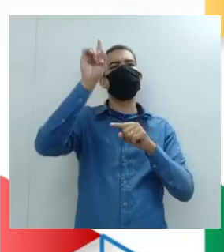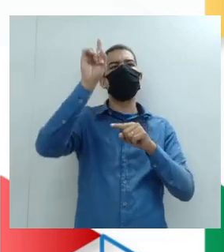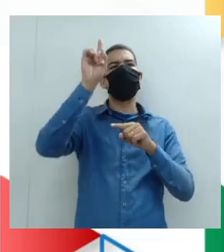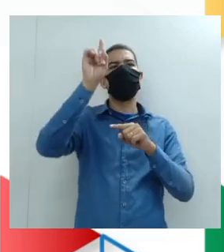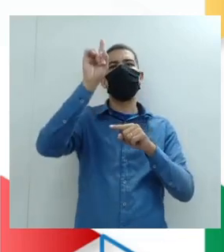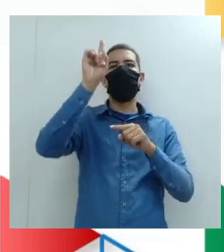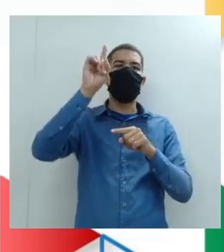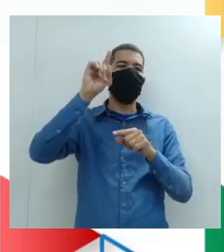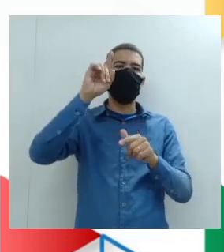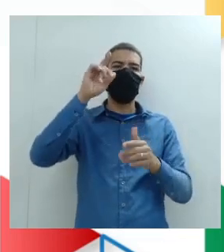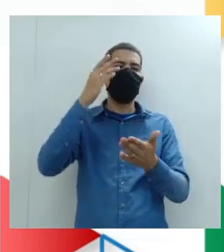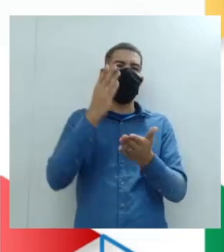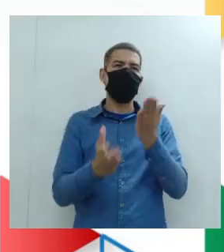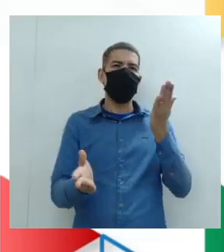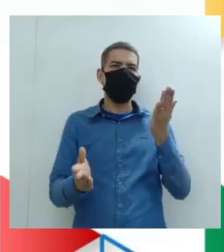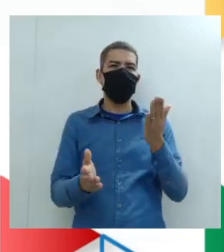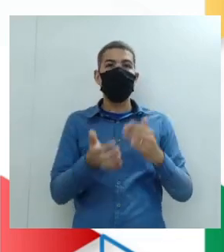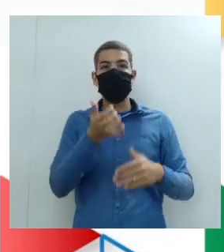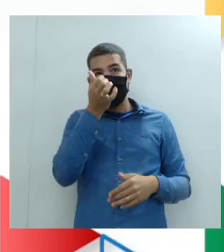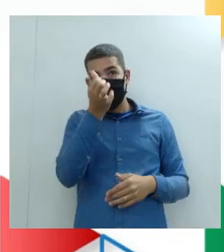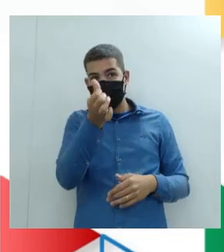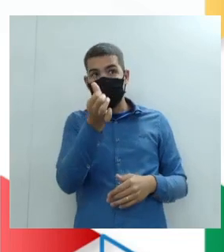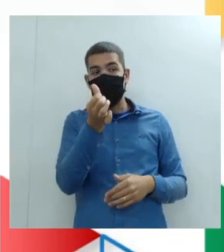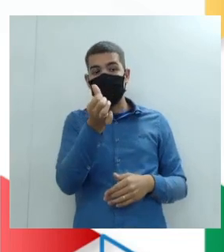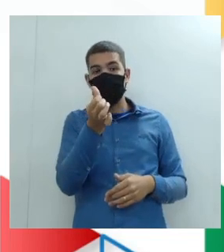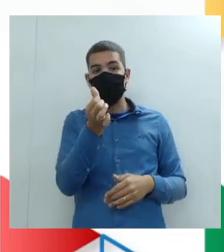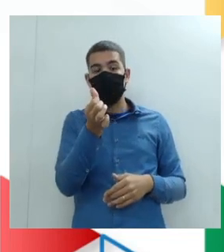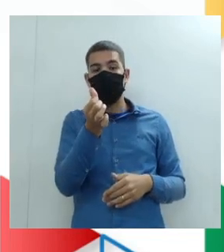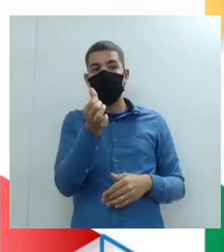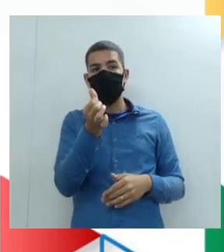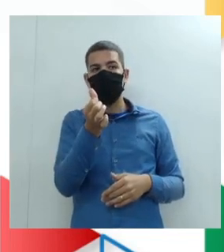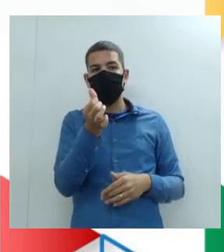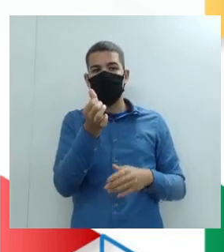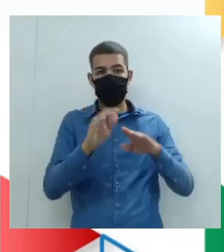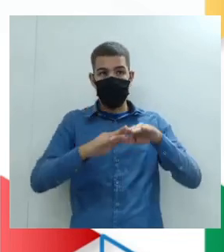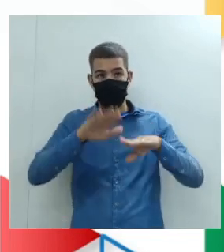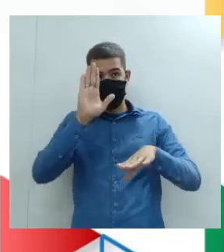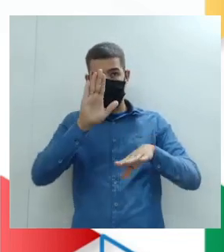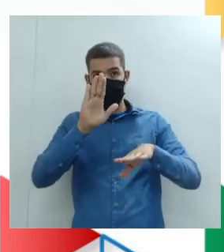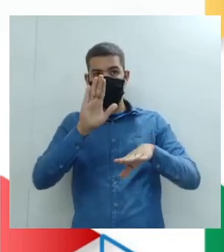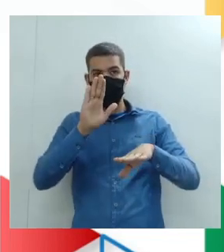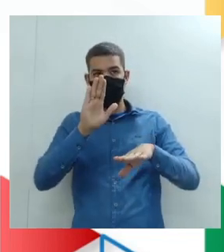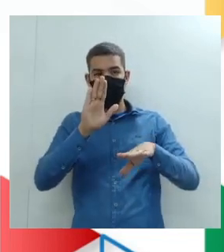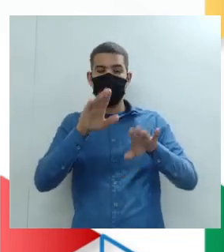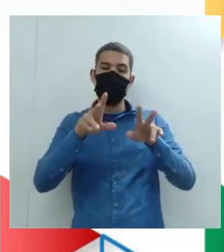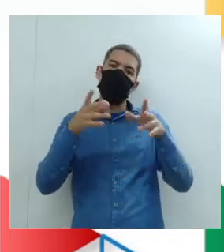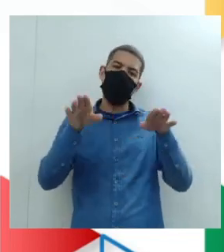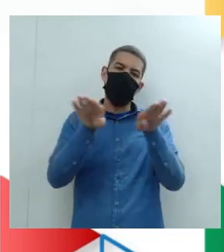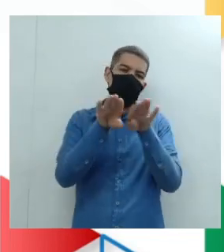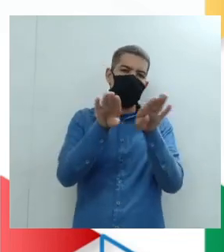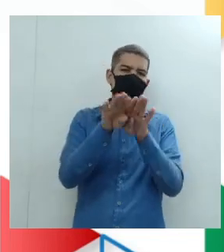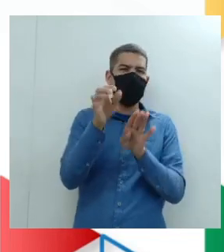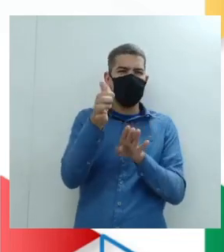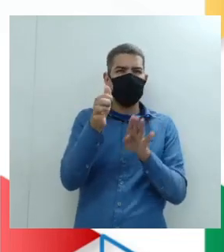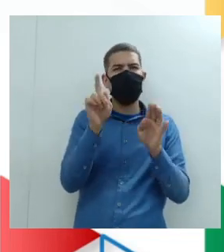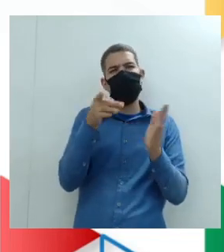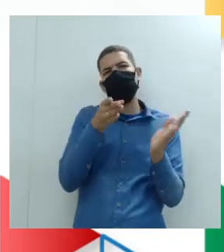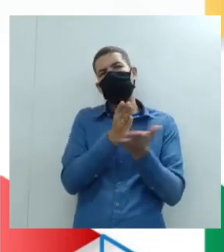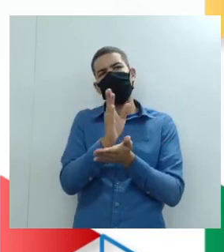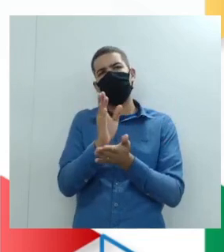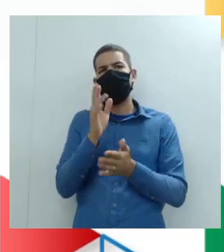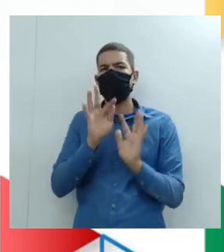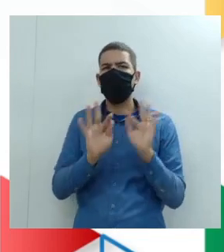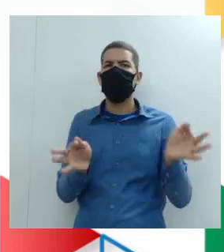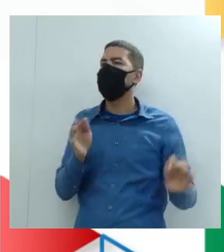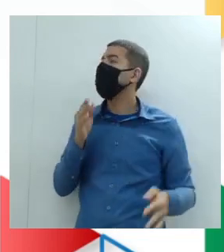eu tiver acima do 6, menor, não, né? Maior ou igual a 6, eu vou estar aprovado. Simples,